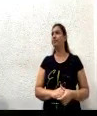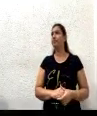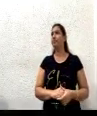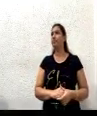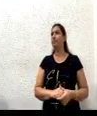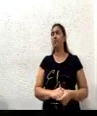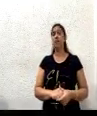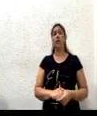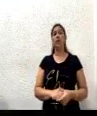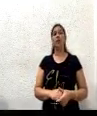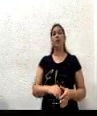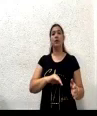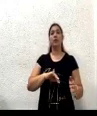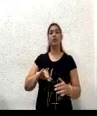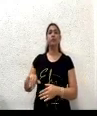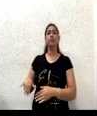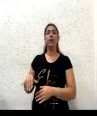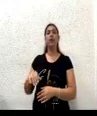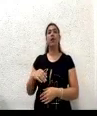Principalmente